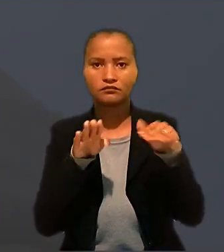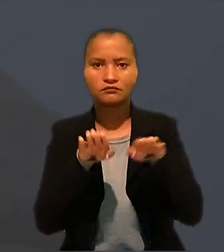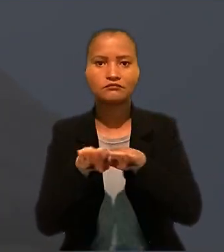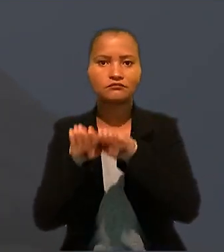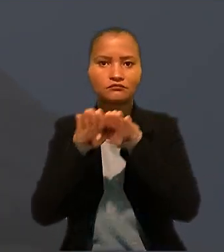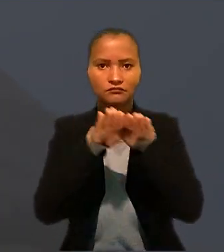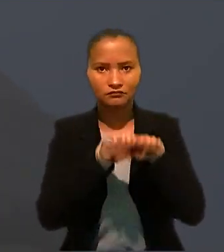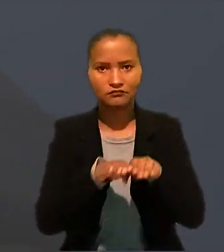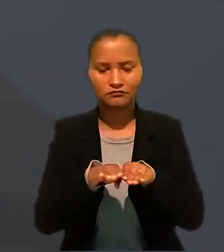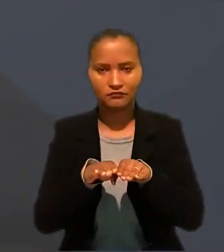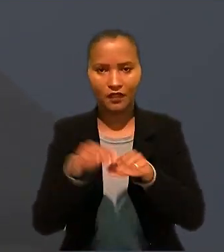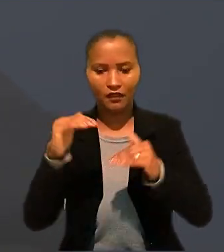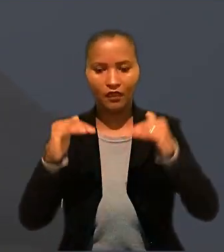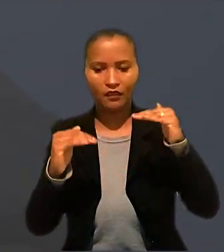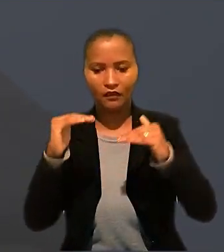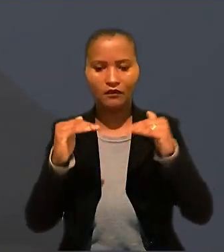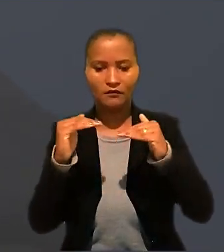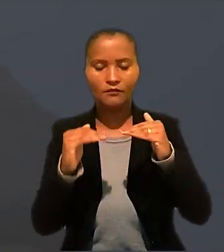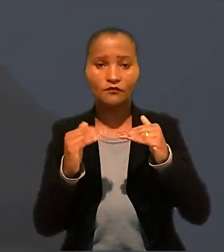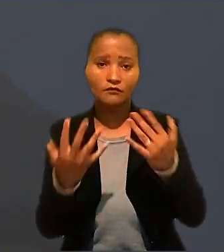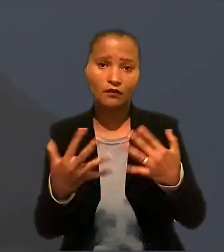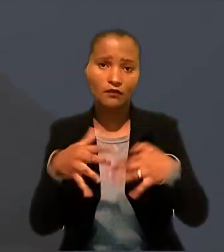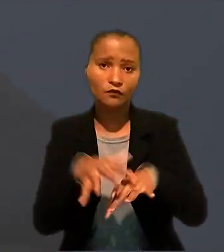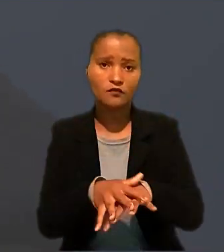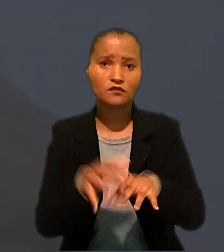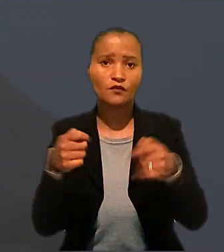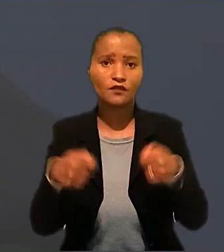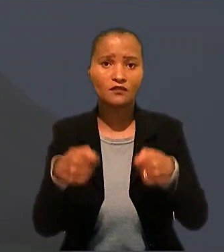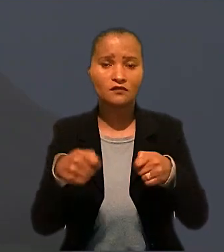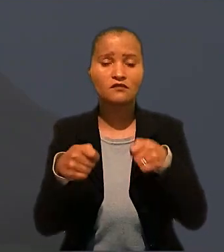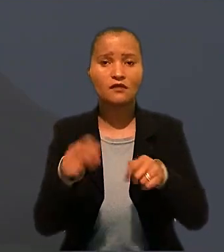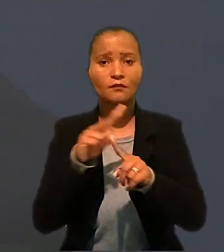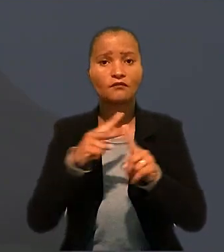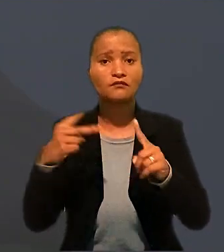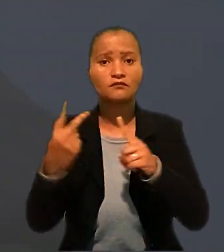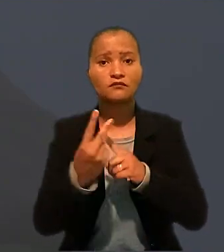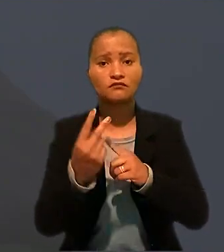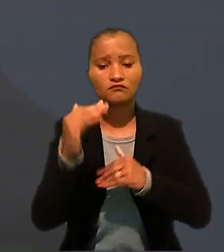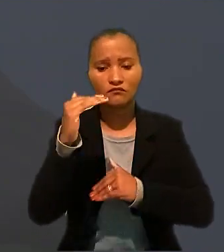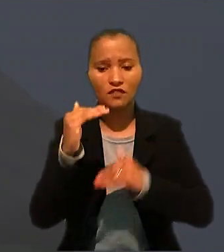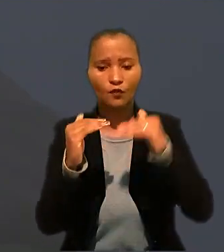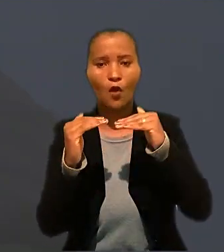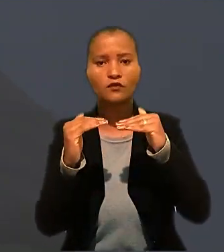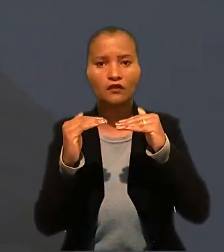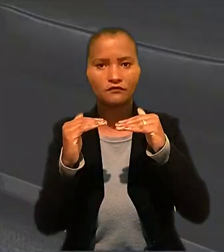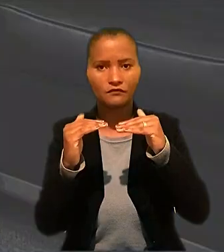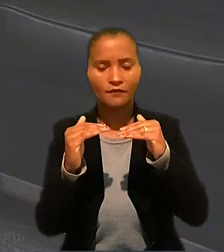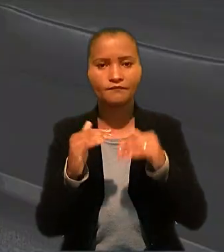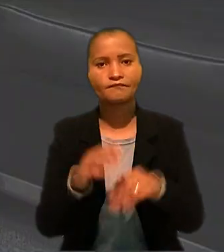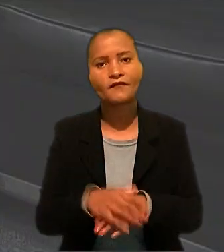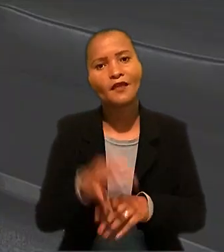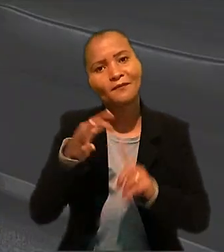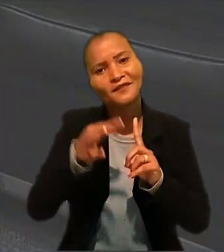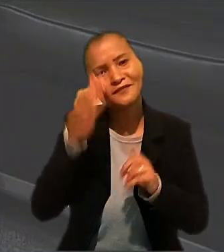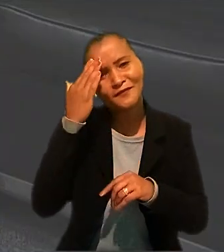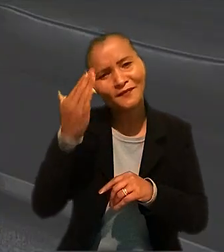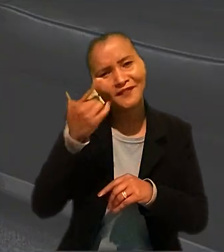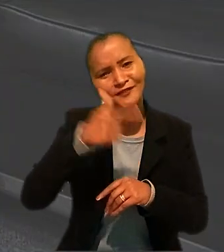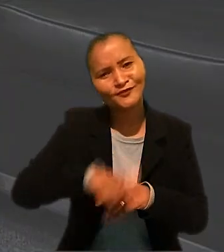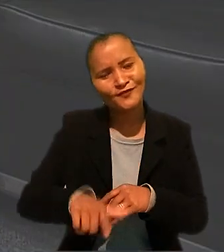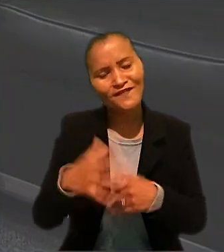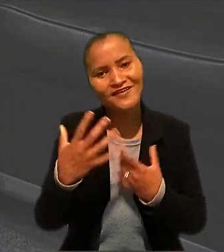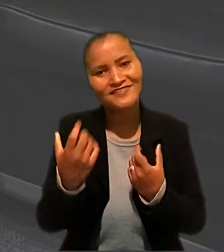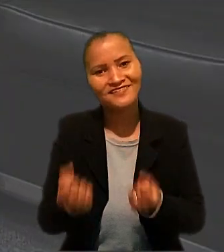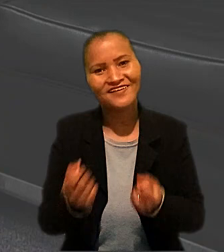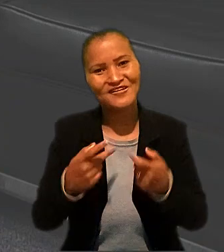essas duas relações, mantendo um equilíbrio entre elas e a inclusão necessária pela perspectiva da igualdade. Ministro, muito obrigado mais uma vez